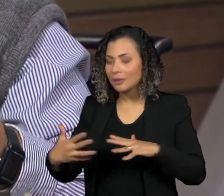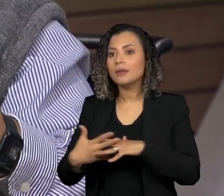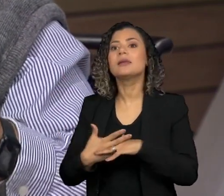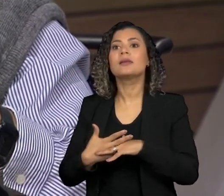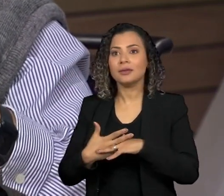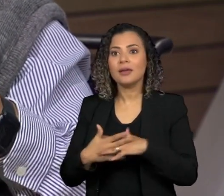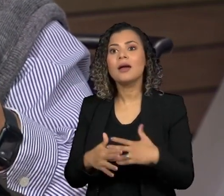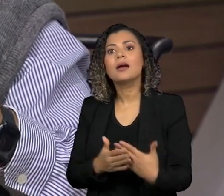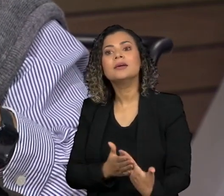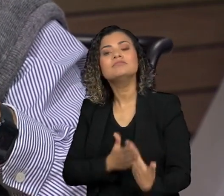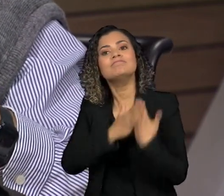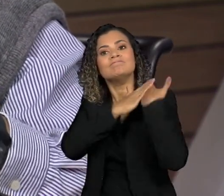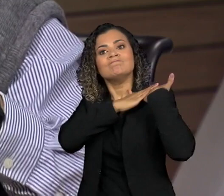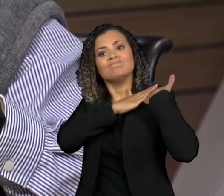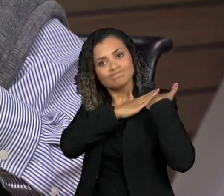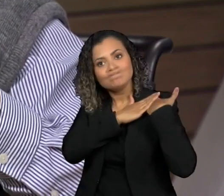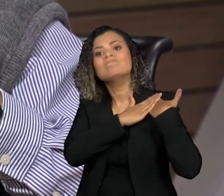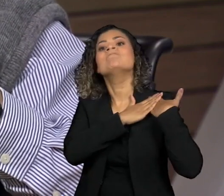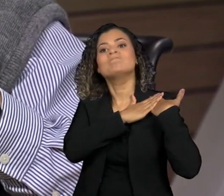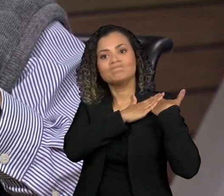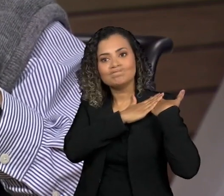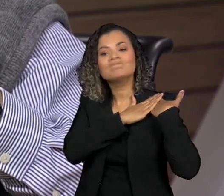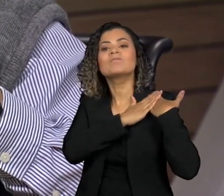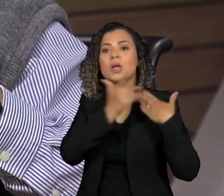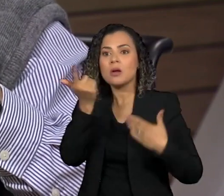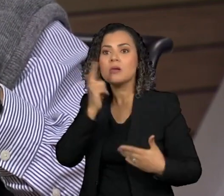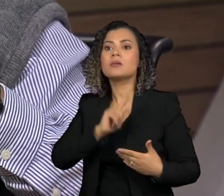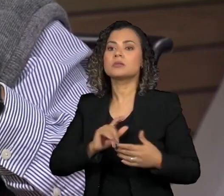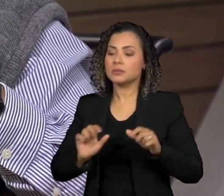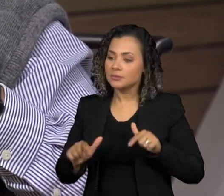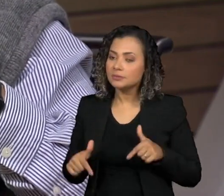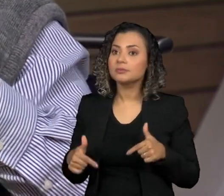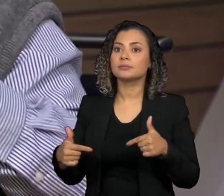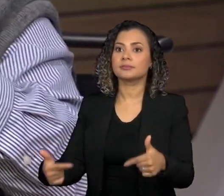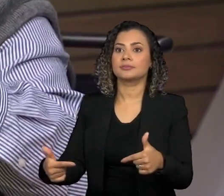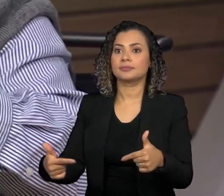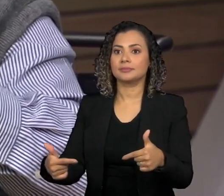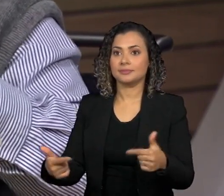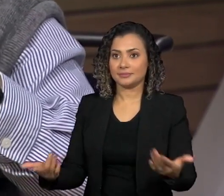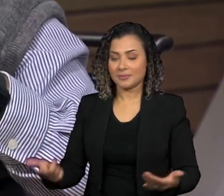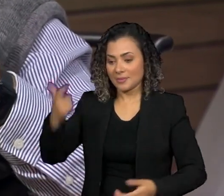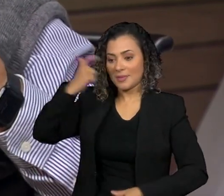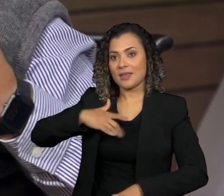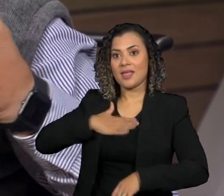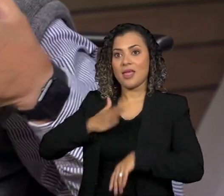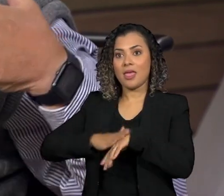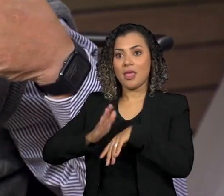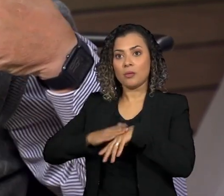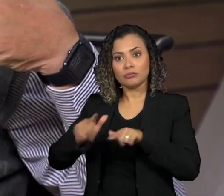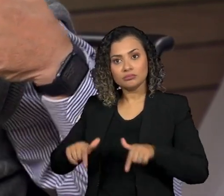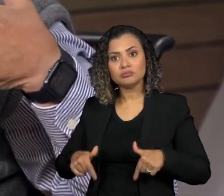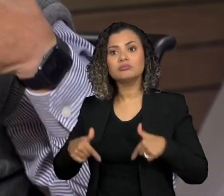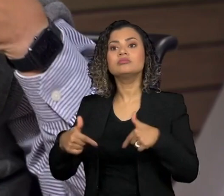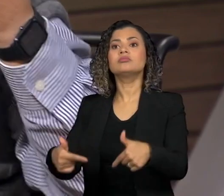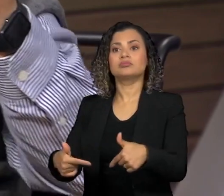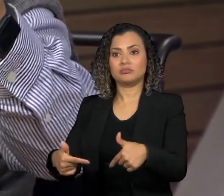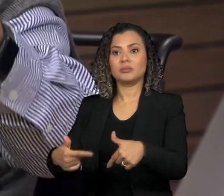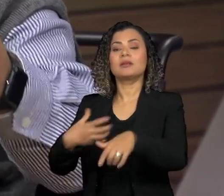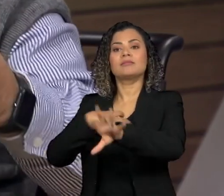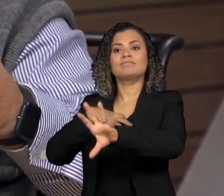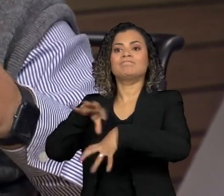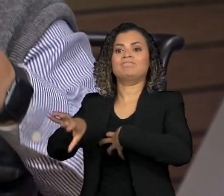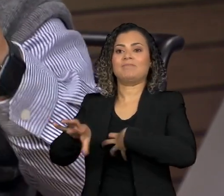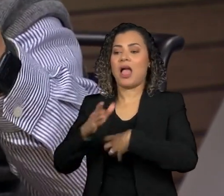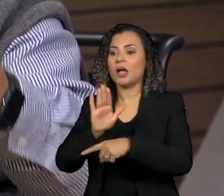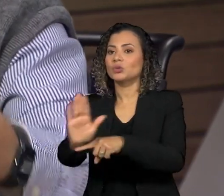de responsabilidade e, digamos assim, de alteridade. Você está fazendo aquilo no benefício do